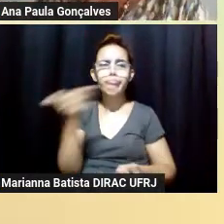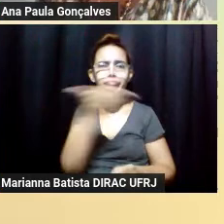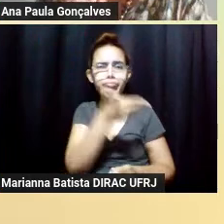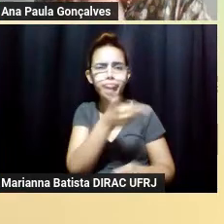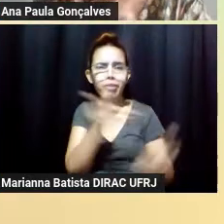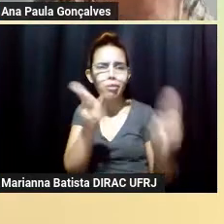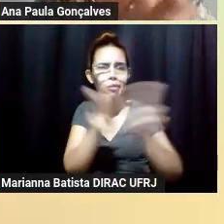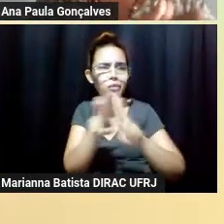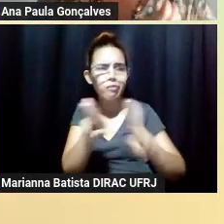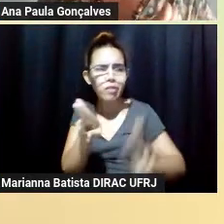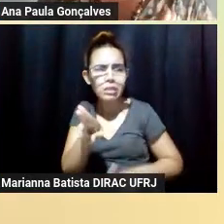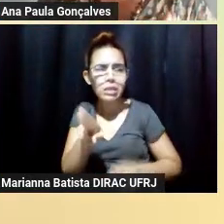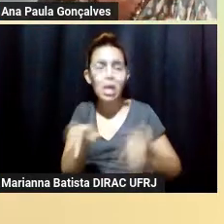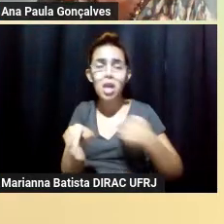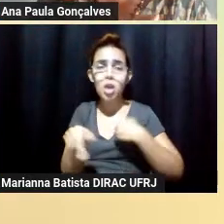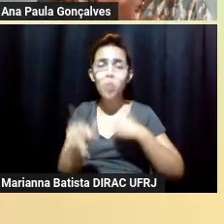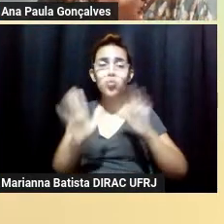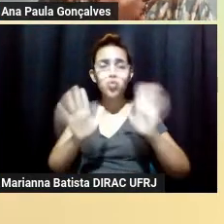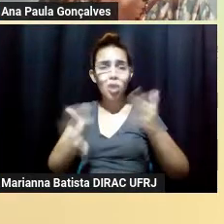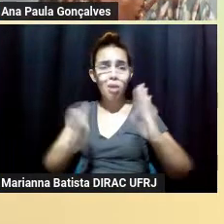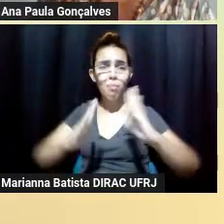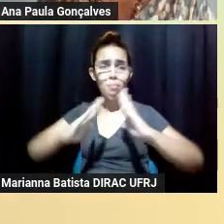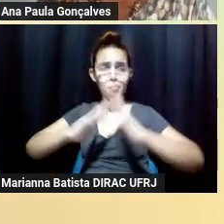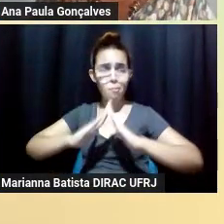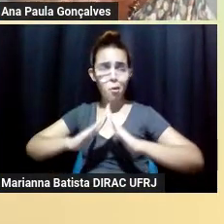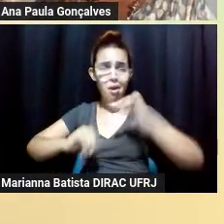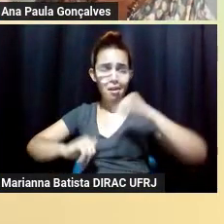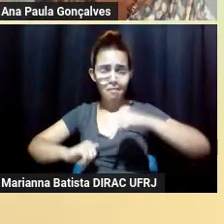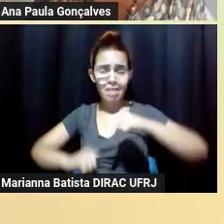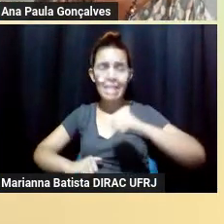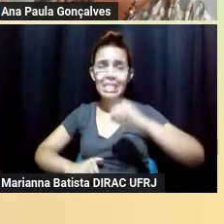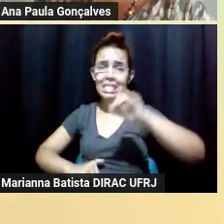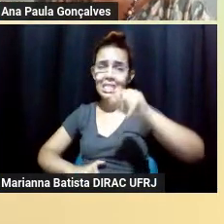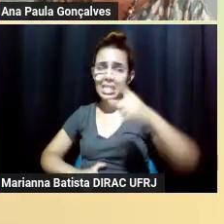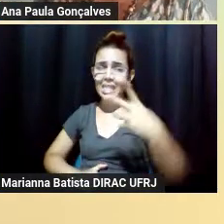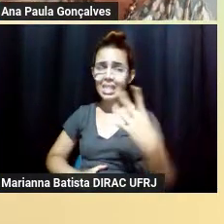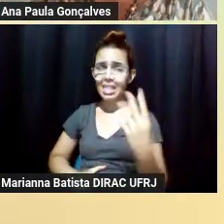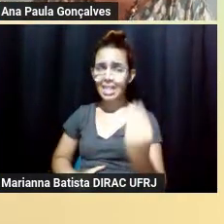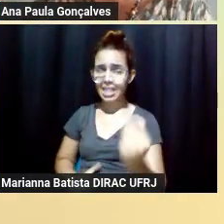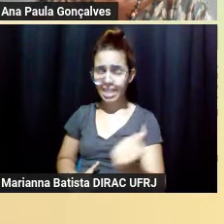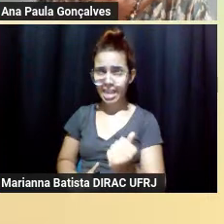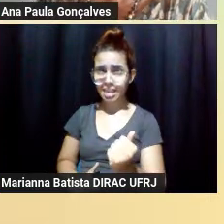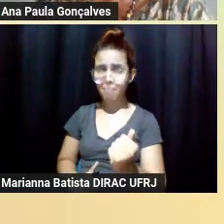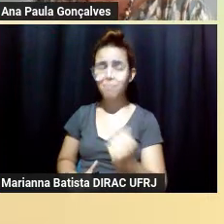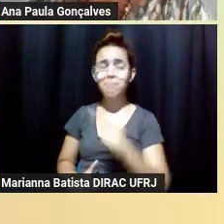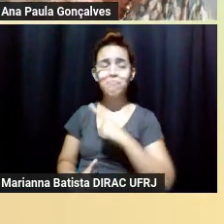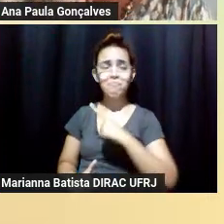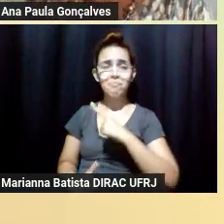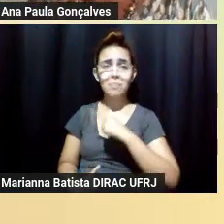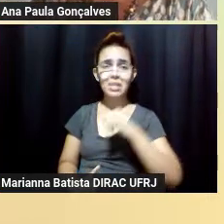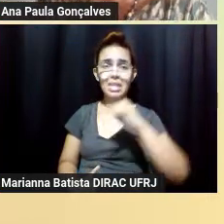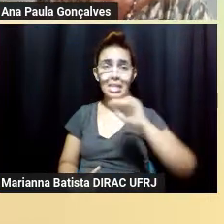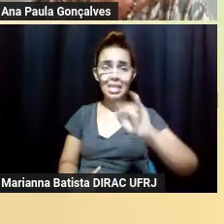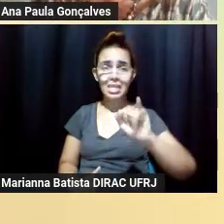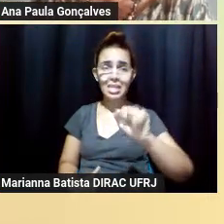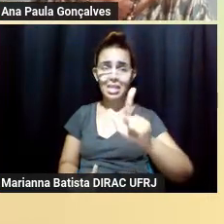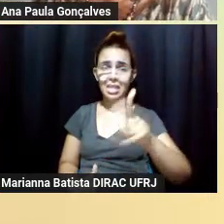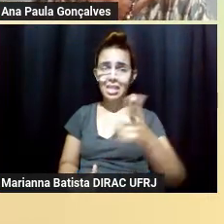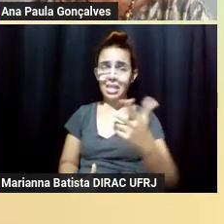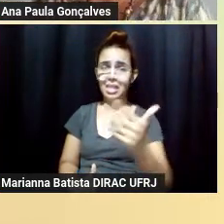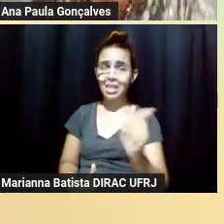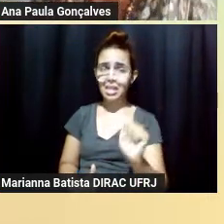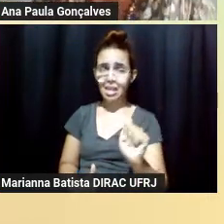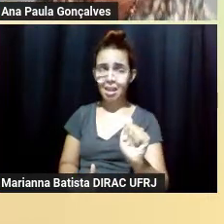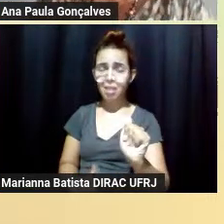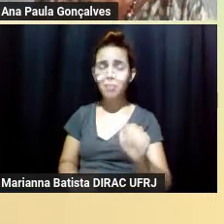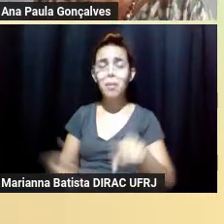isso. Embora não tivesse sido aluna da UFRJ, frequentei muito aquela biblioteca, o MCF, pesquisei muita coisa lá,